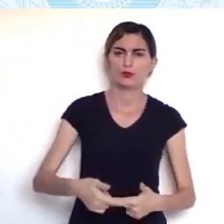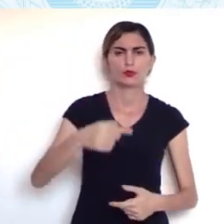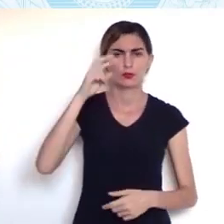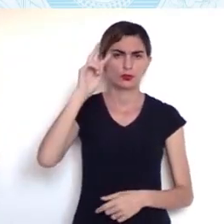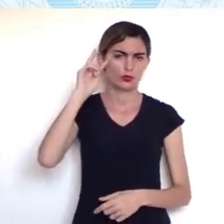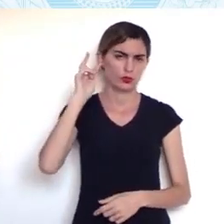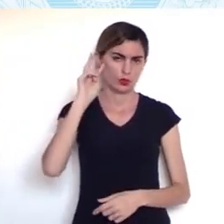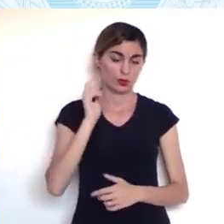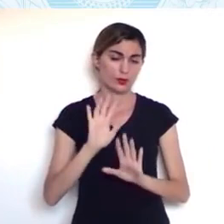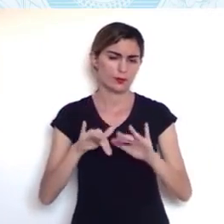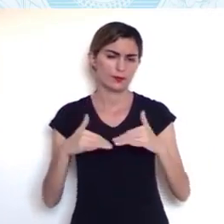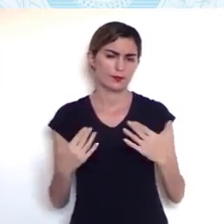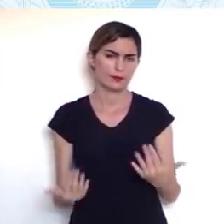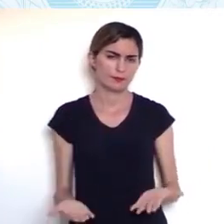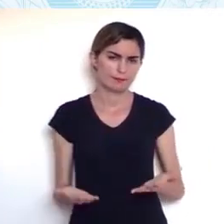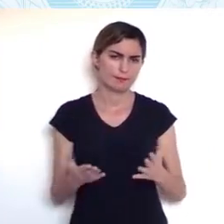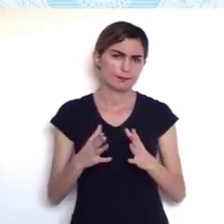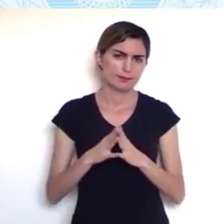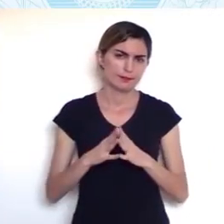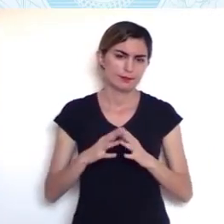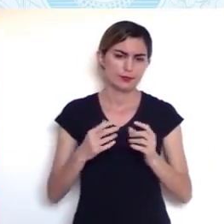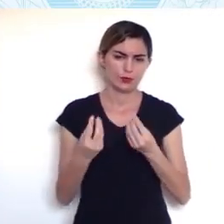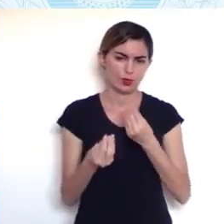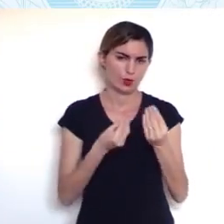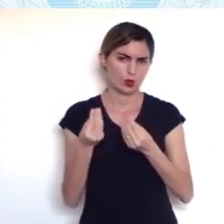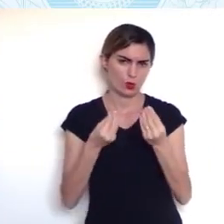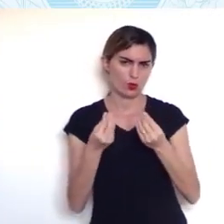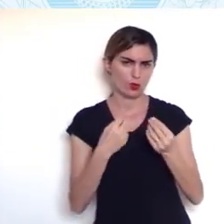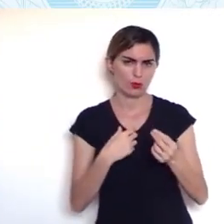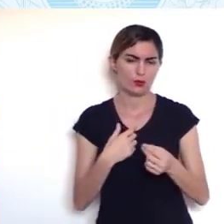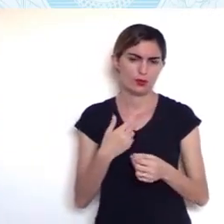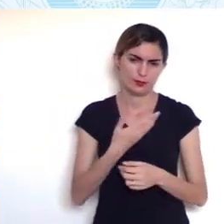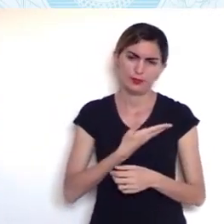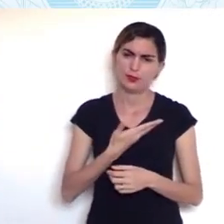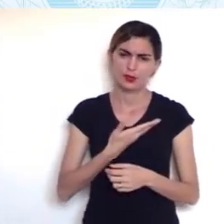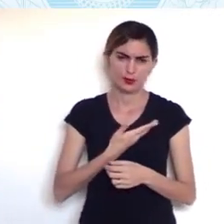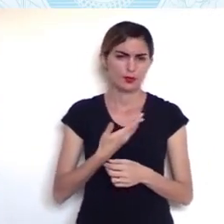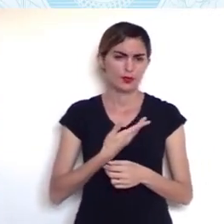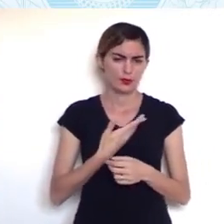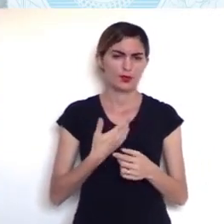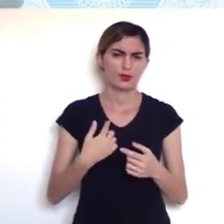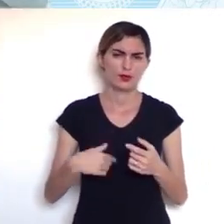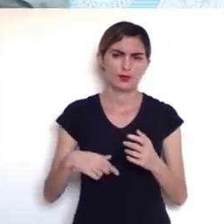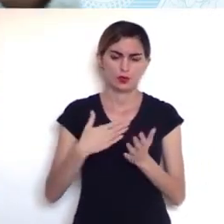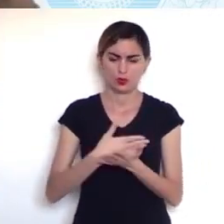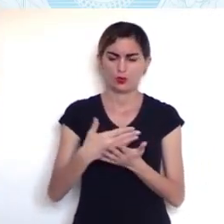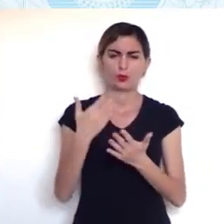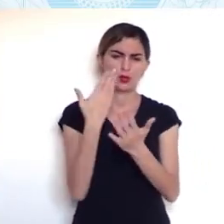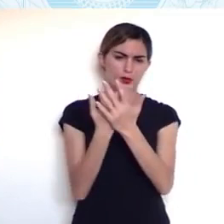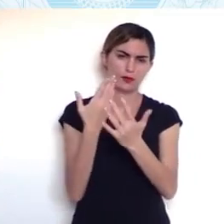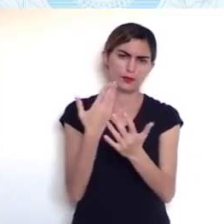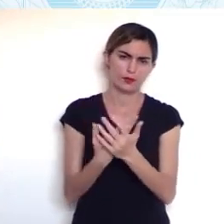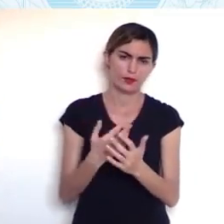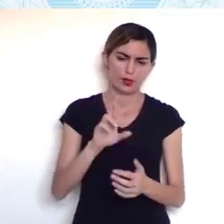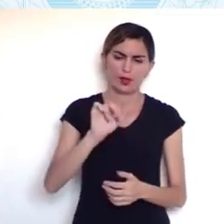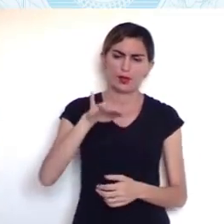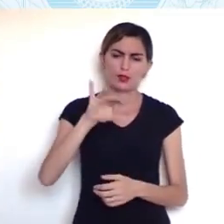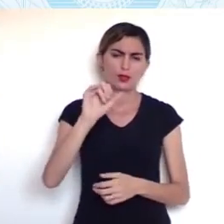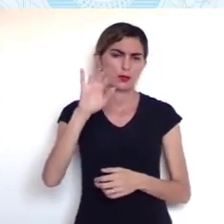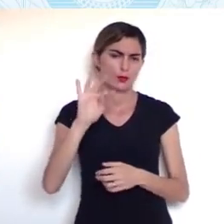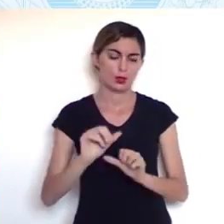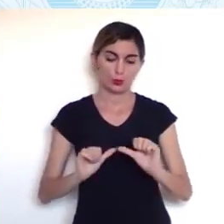Então, conforme havíamos falado no início da aula, o Renascimento é uma mudança